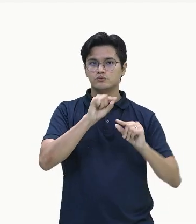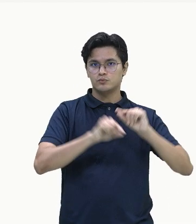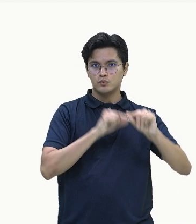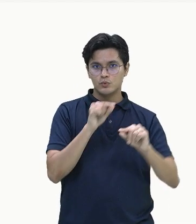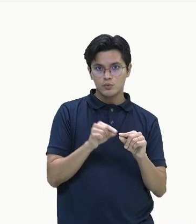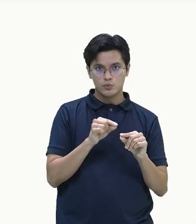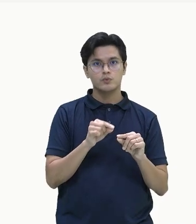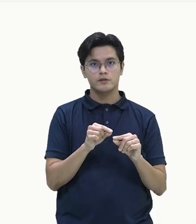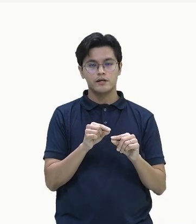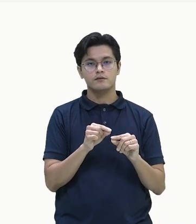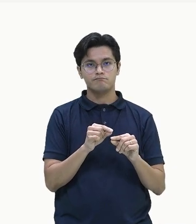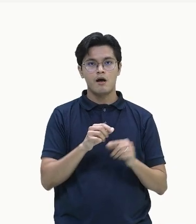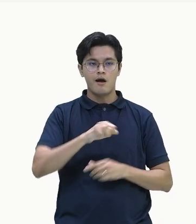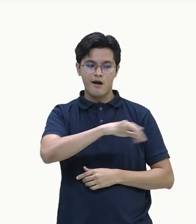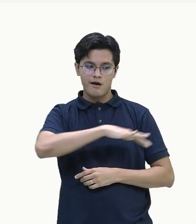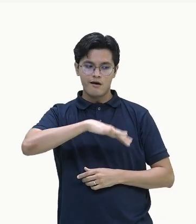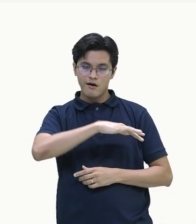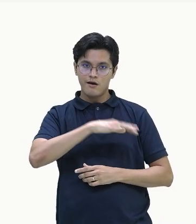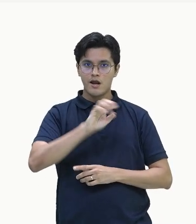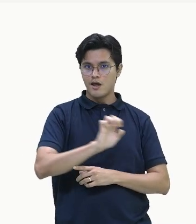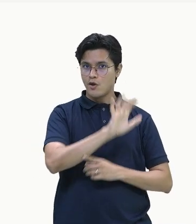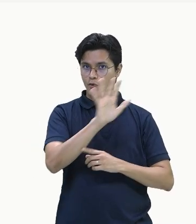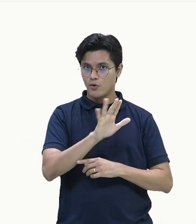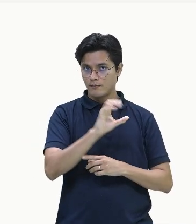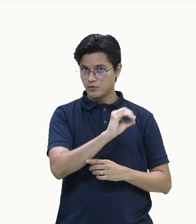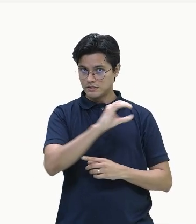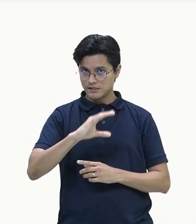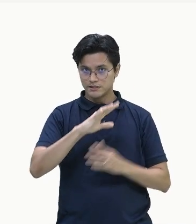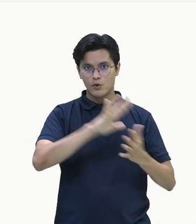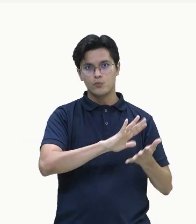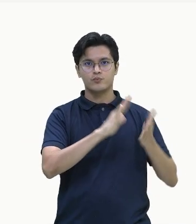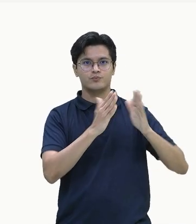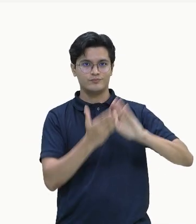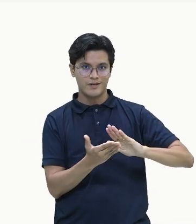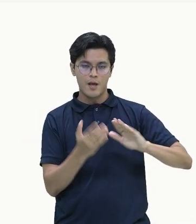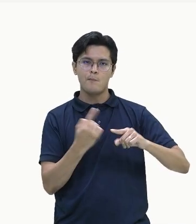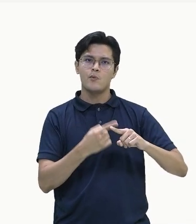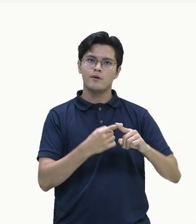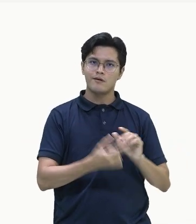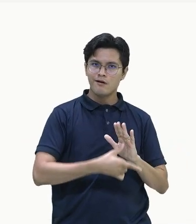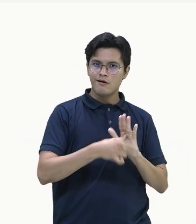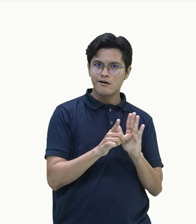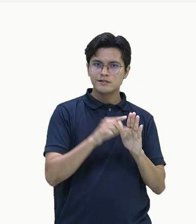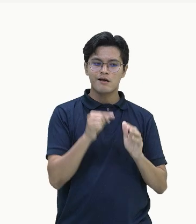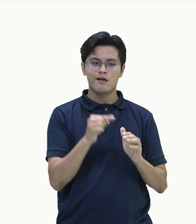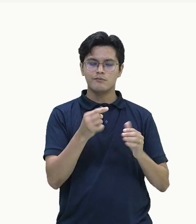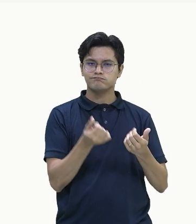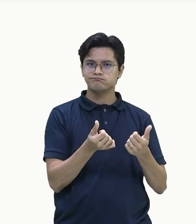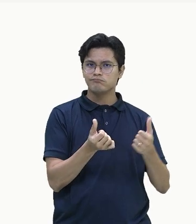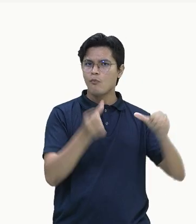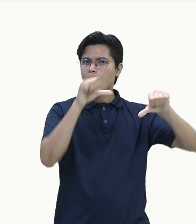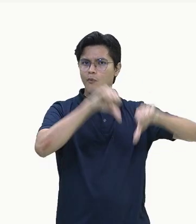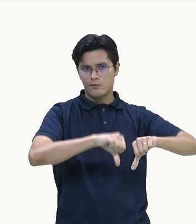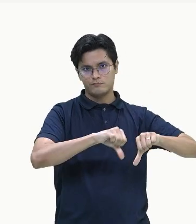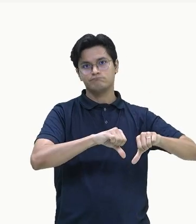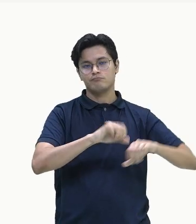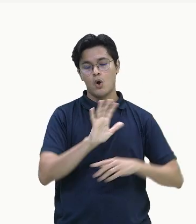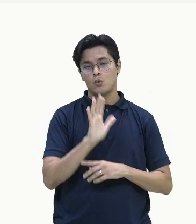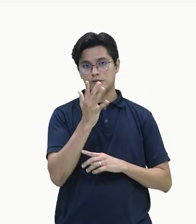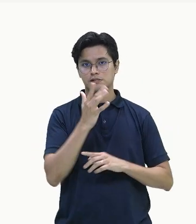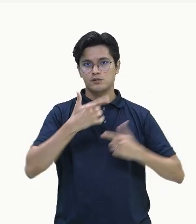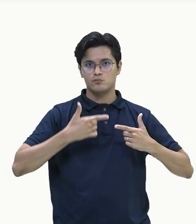ali pela Segunda Guerra Mundial, de uma forma geral. Então, de que forma esse programa ajudou na reconstrução